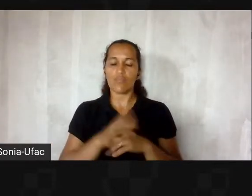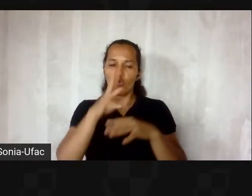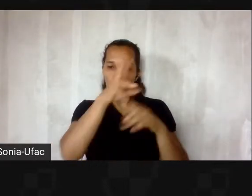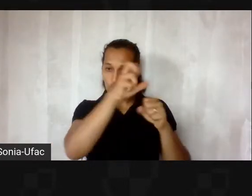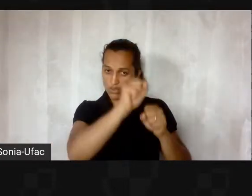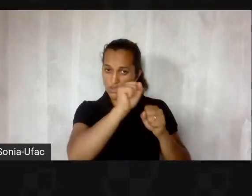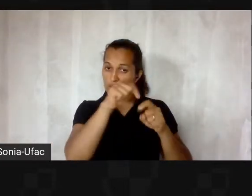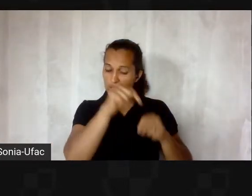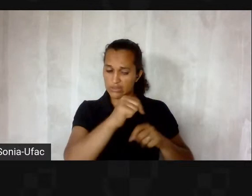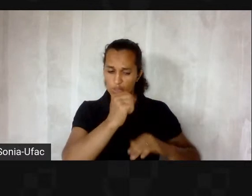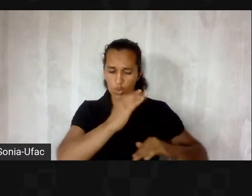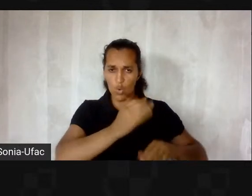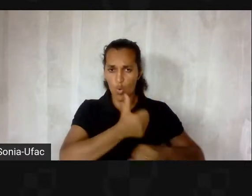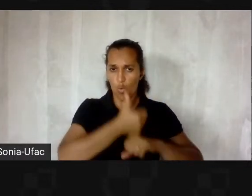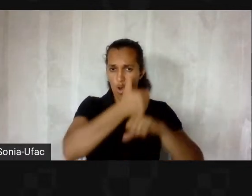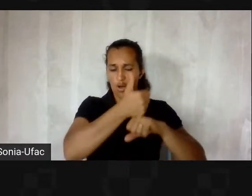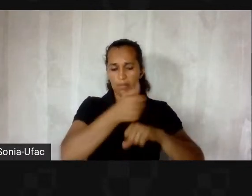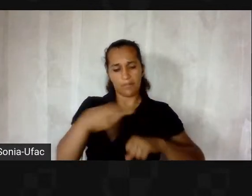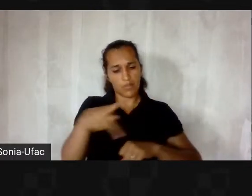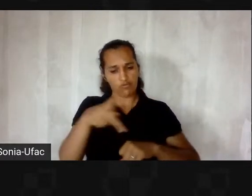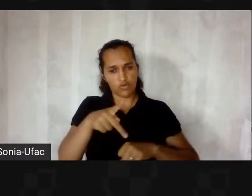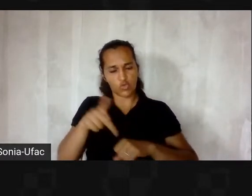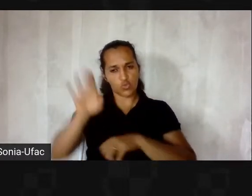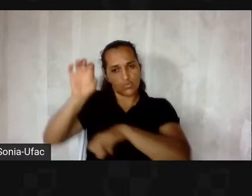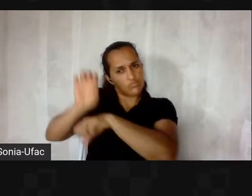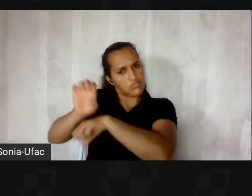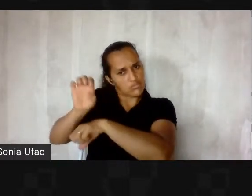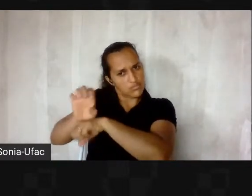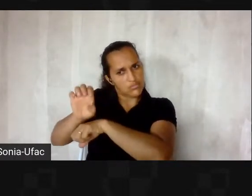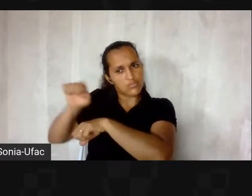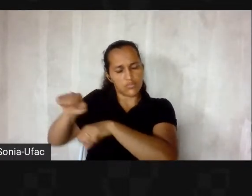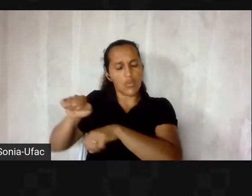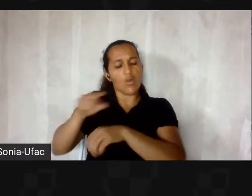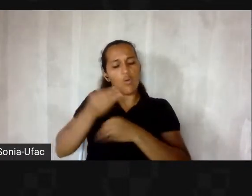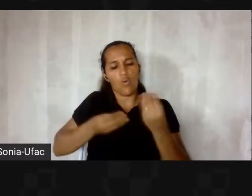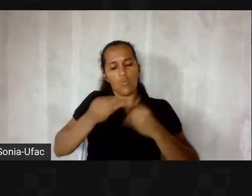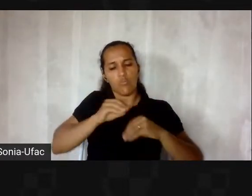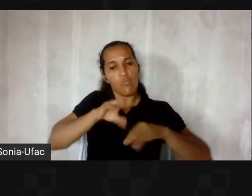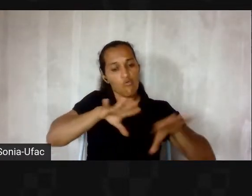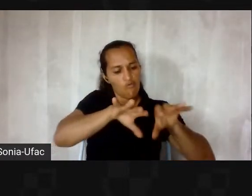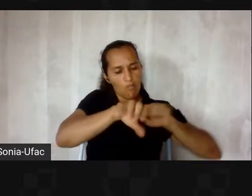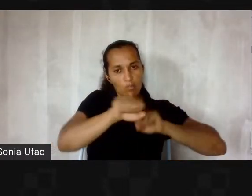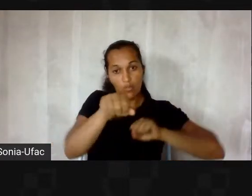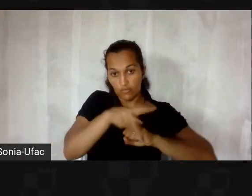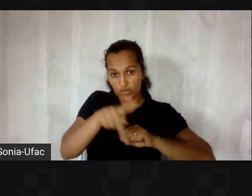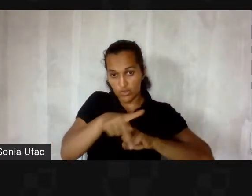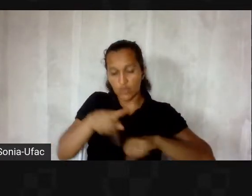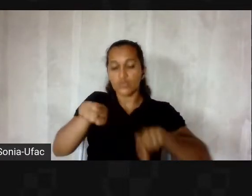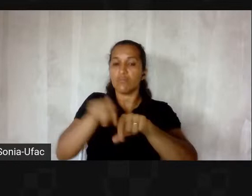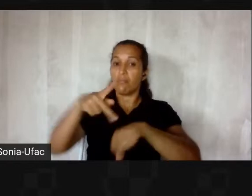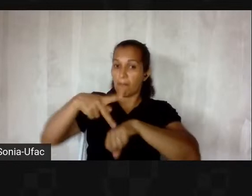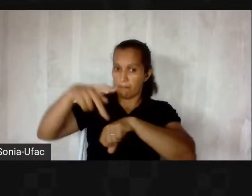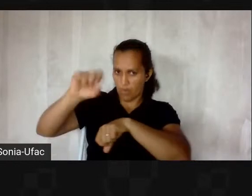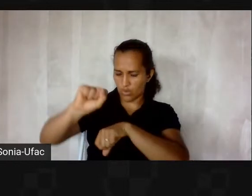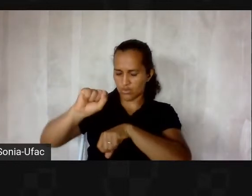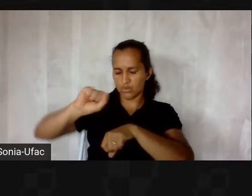qualificar os professores do Estado por meio da formação de professores de qualificação em pós-graduação,